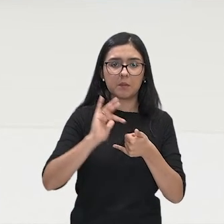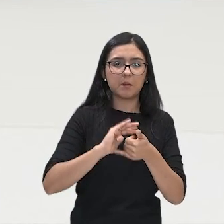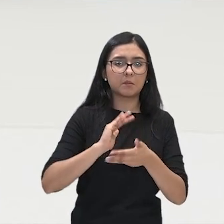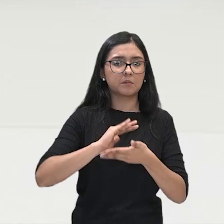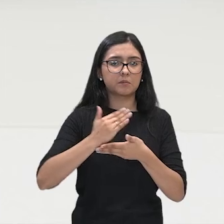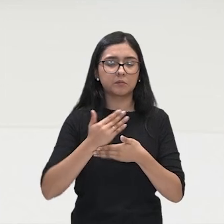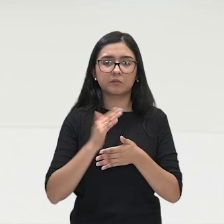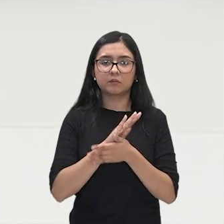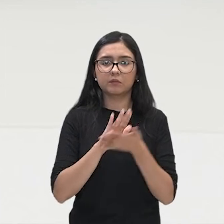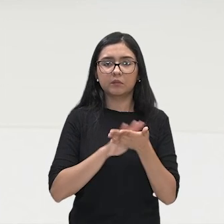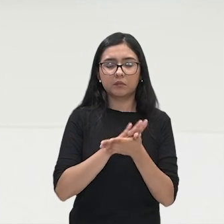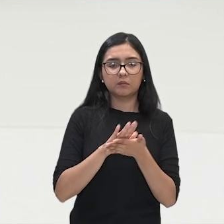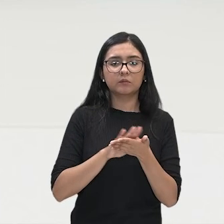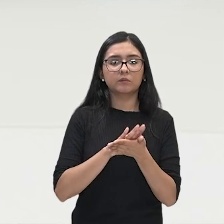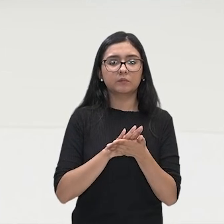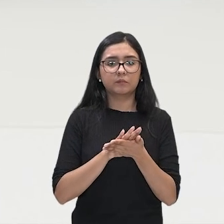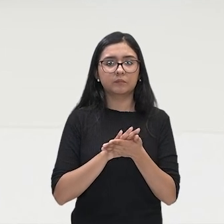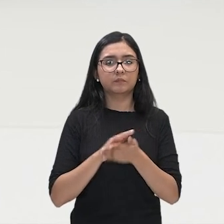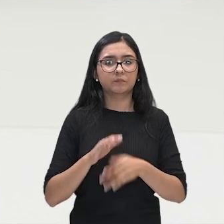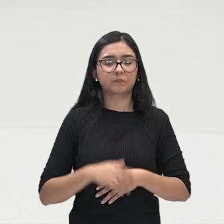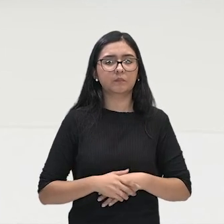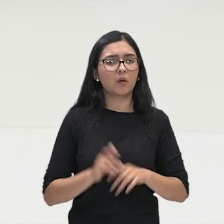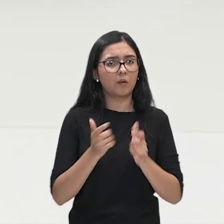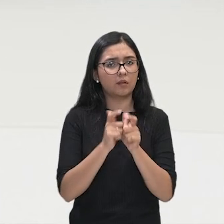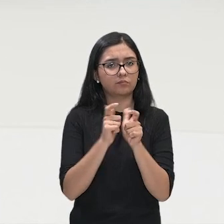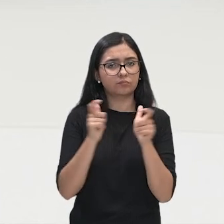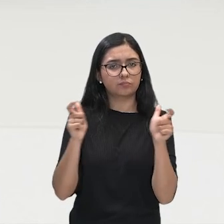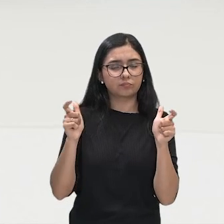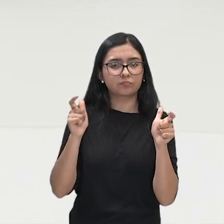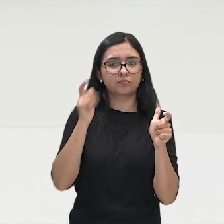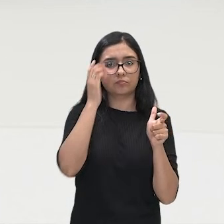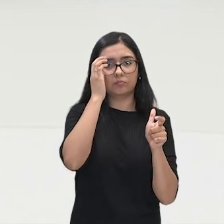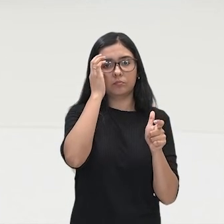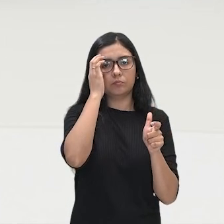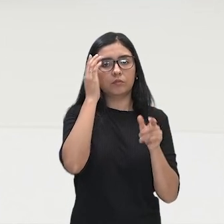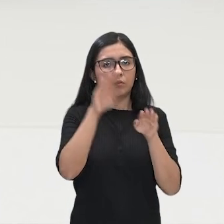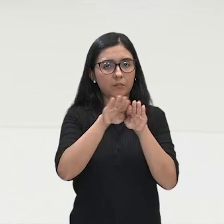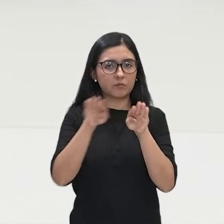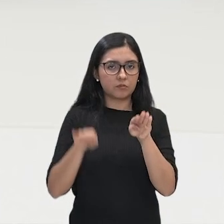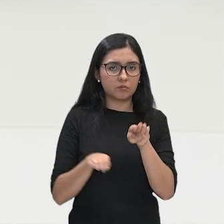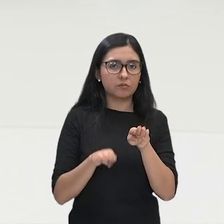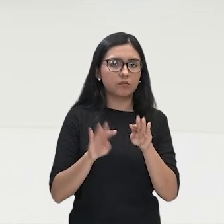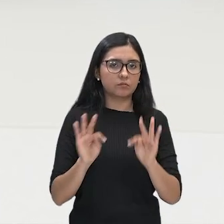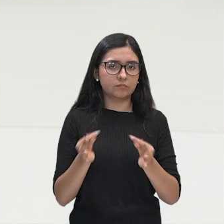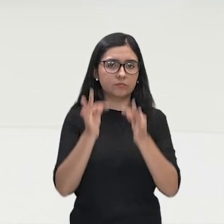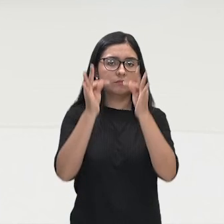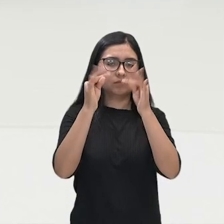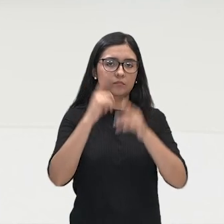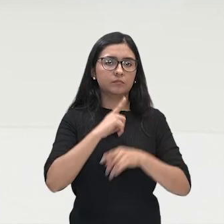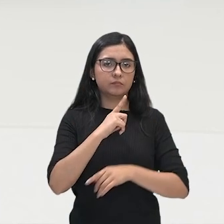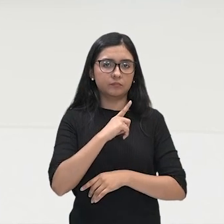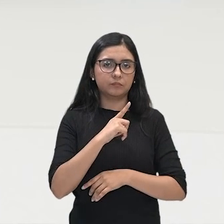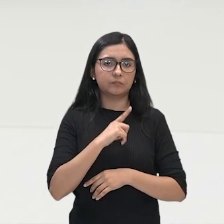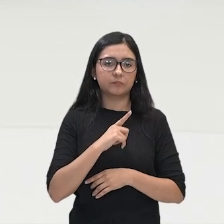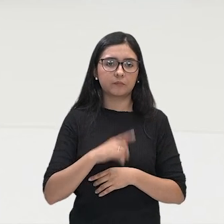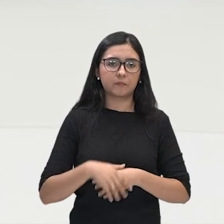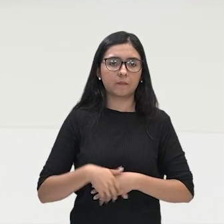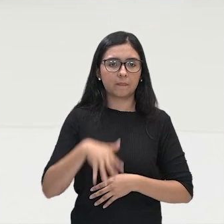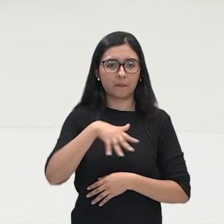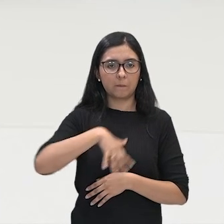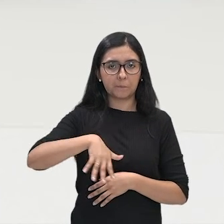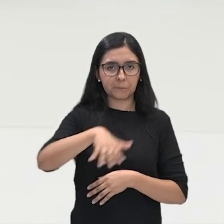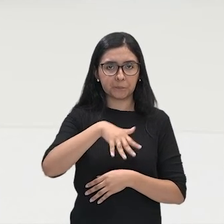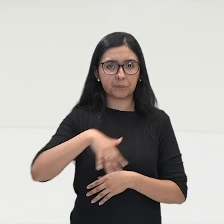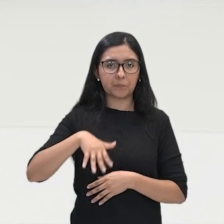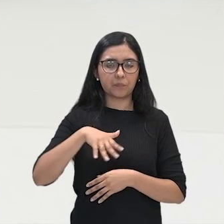Então, e não é pouca gente, né? Então, a desigualdade é enorme com relação a esse